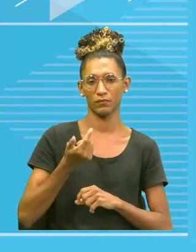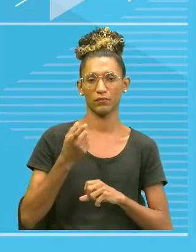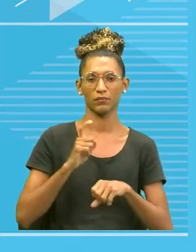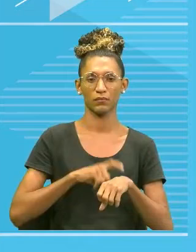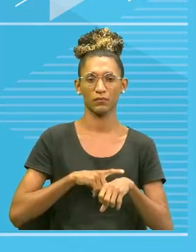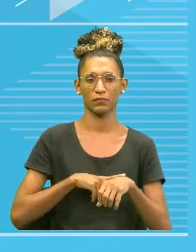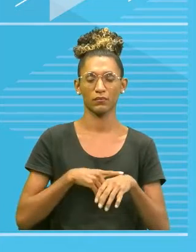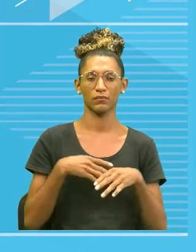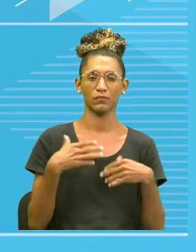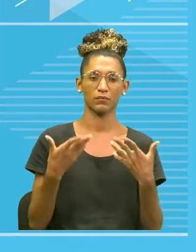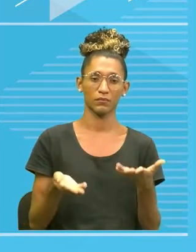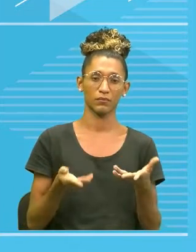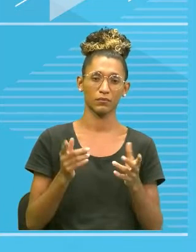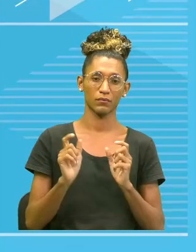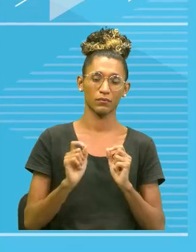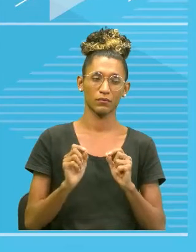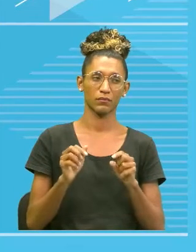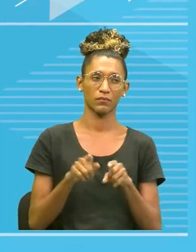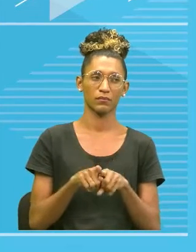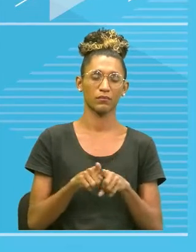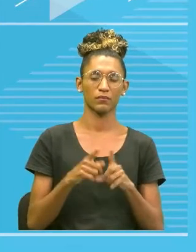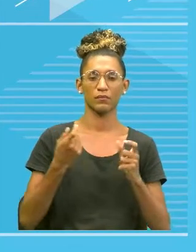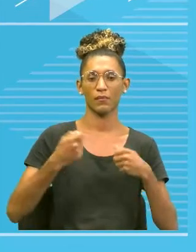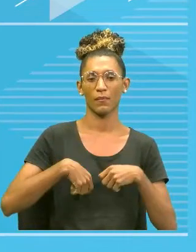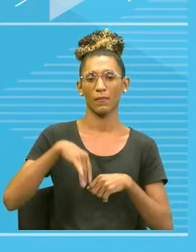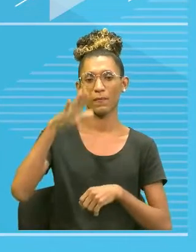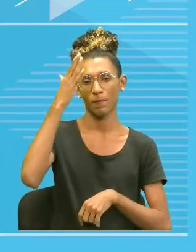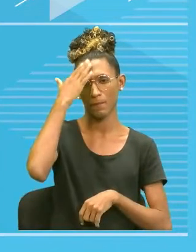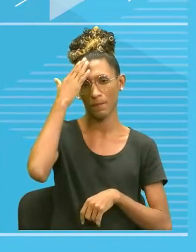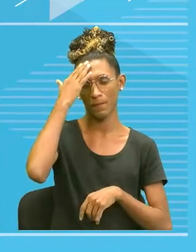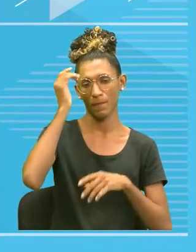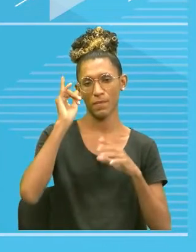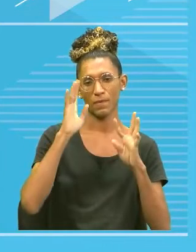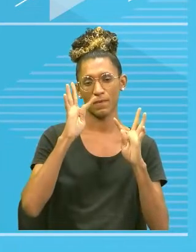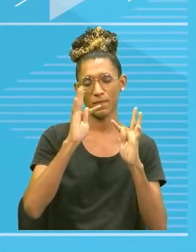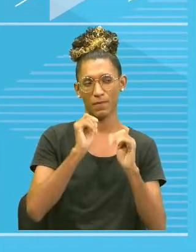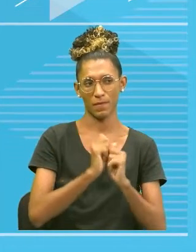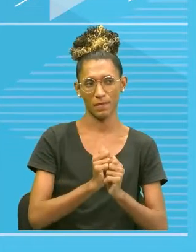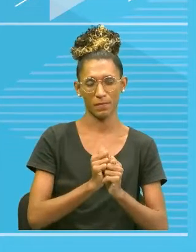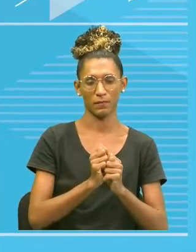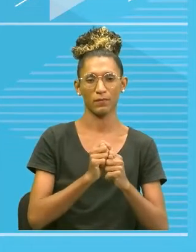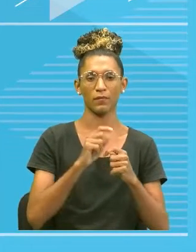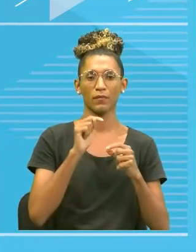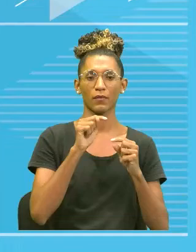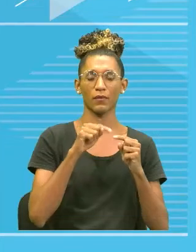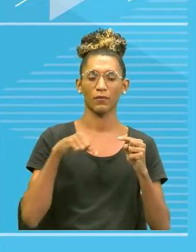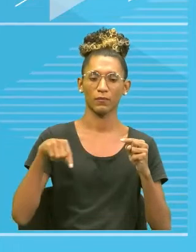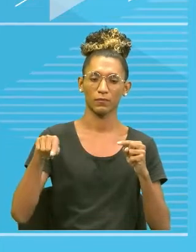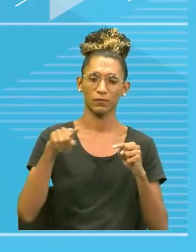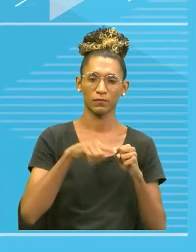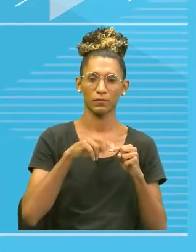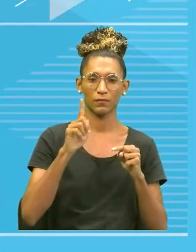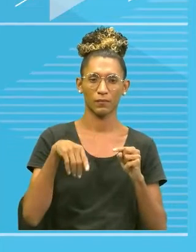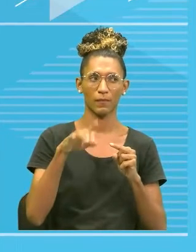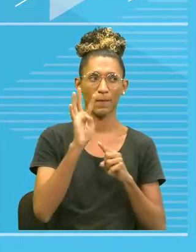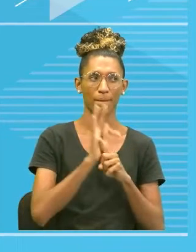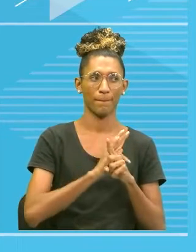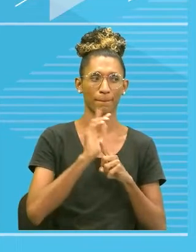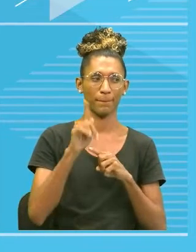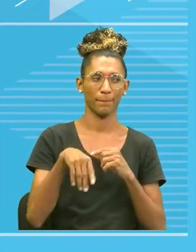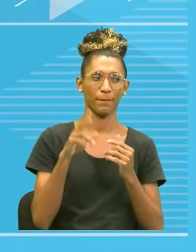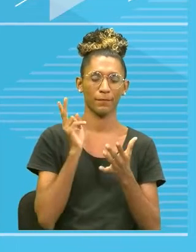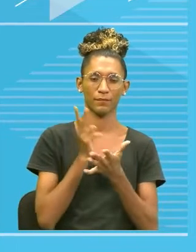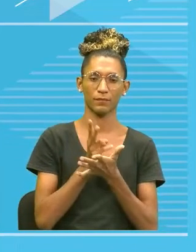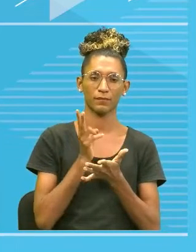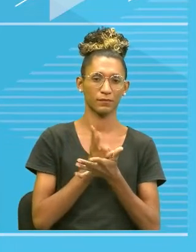ciclo. Então, também eu tenho que entender que durante todo o ciclo, a minha temperatura é constante, tá bom? Do começo